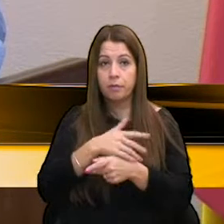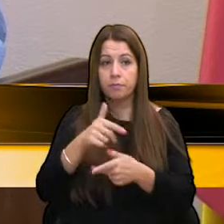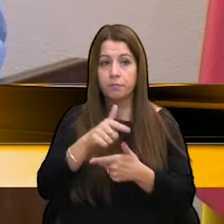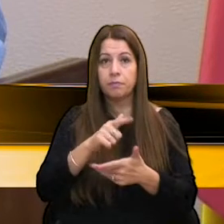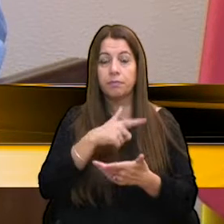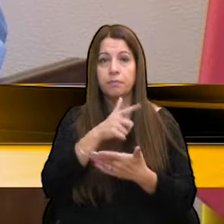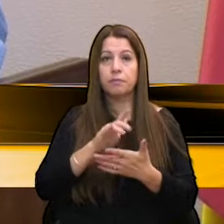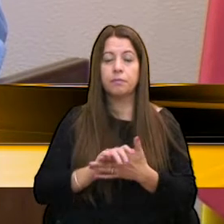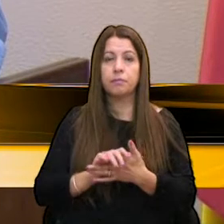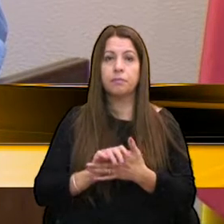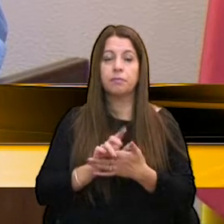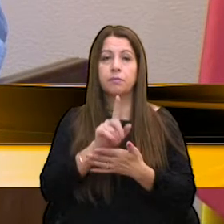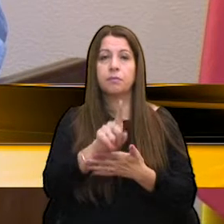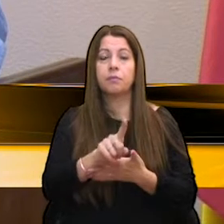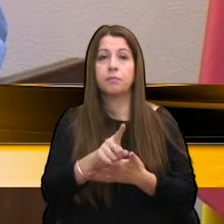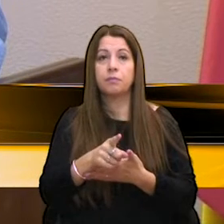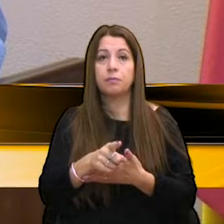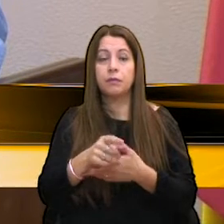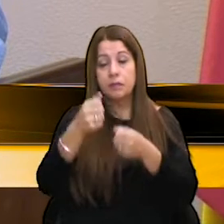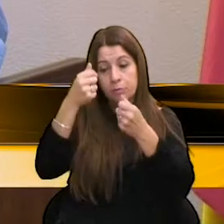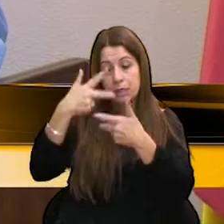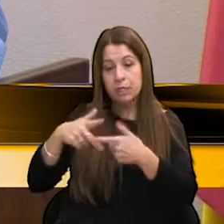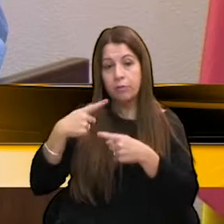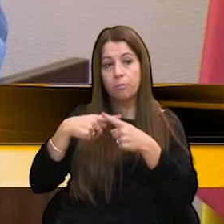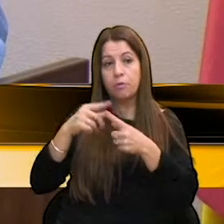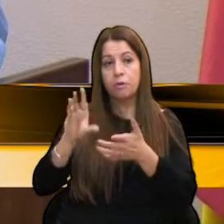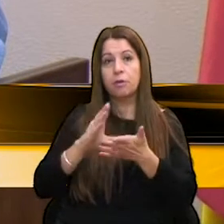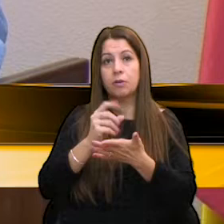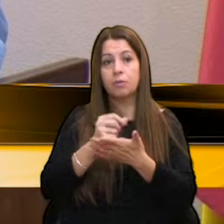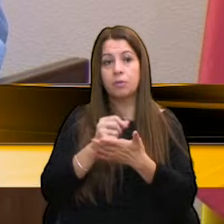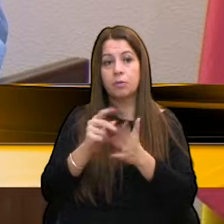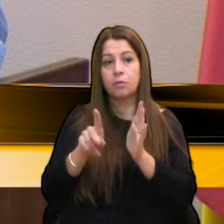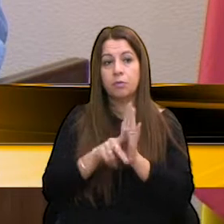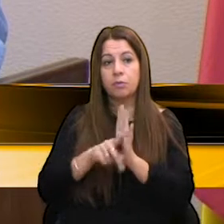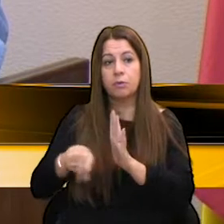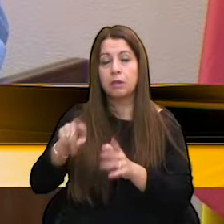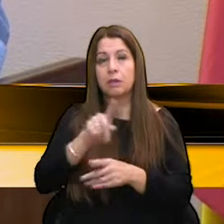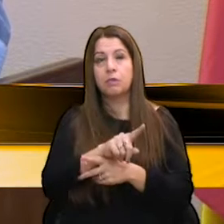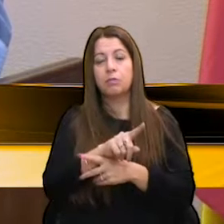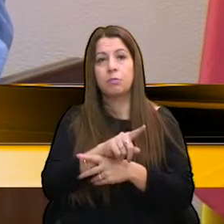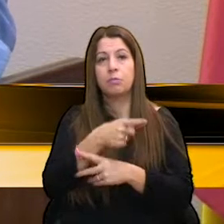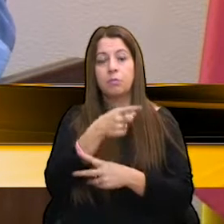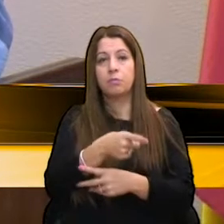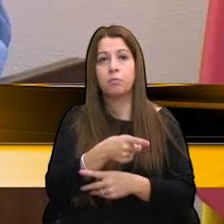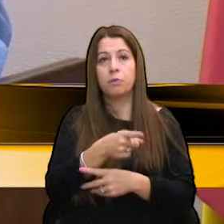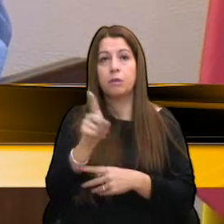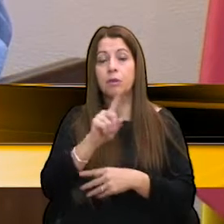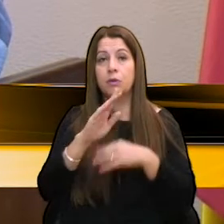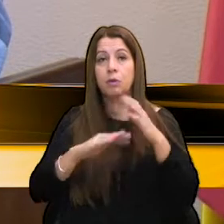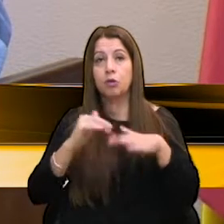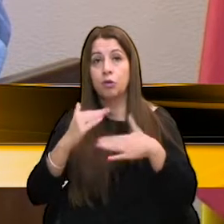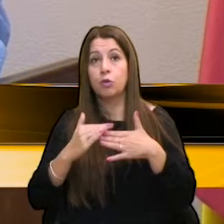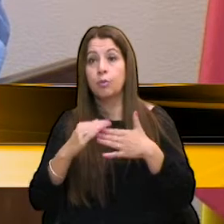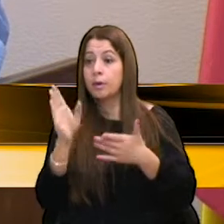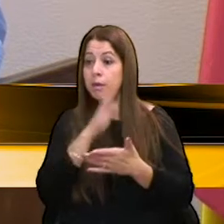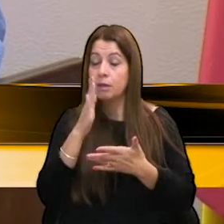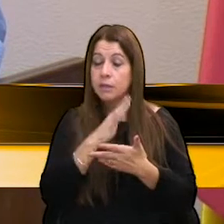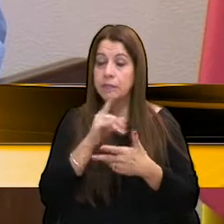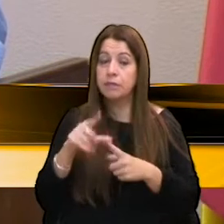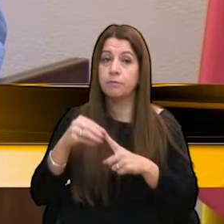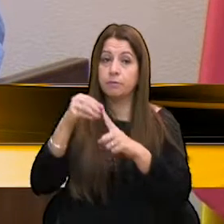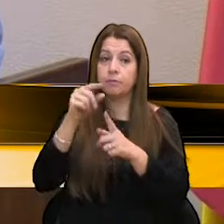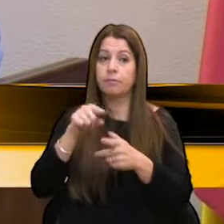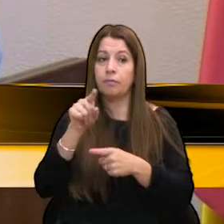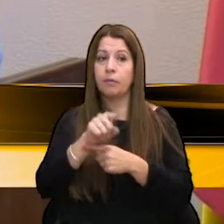entender, fui pedir explicações do porquê que vem essas verbas já destinadas e não as obras emergenciais